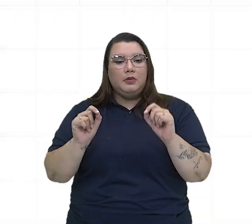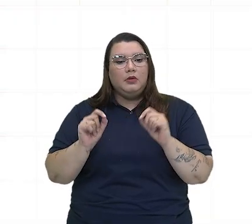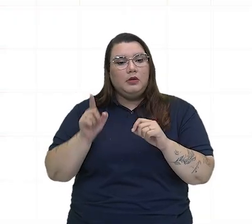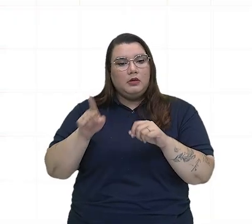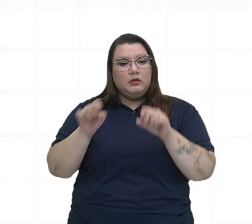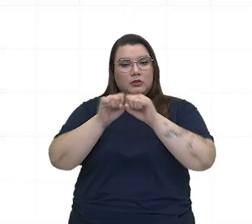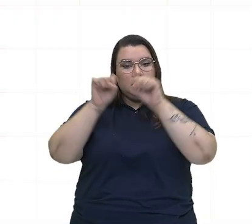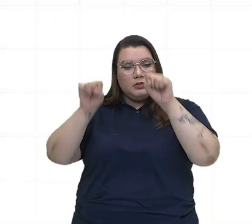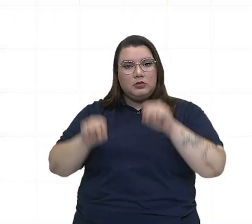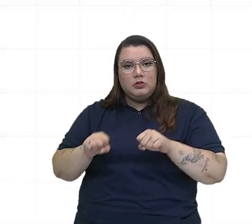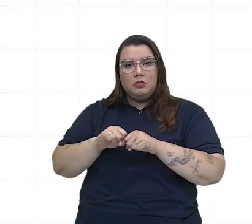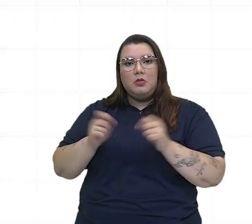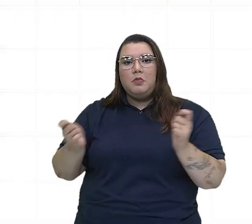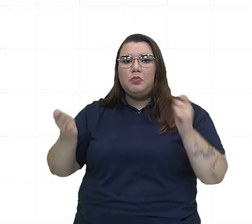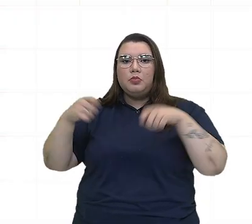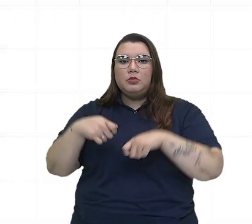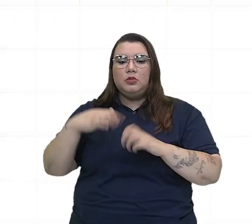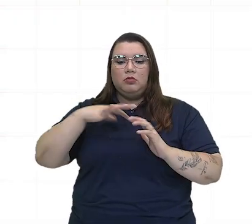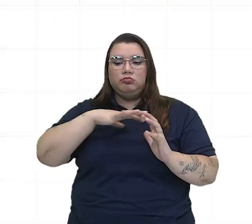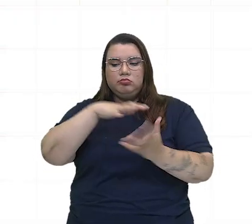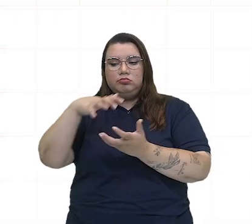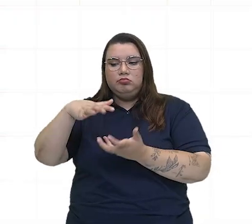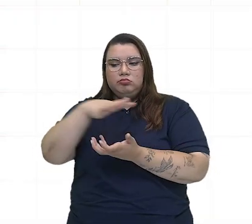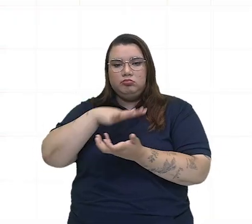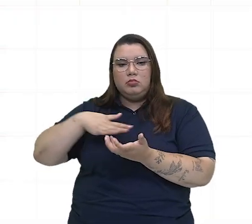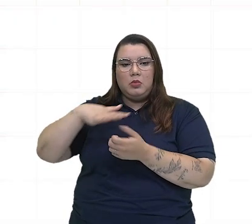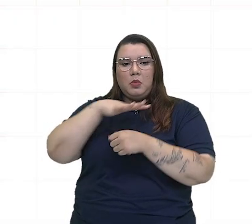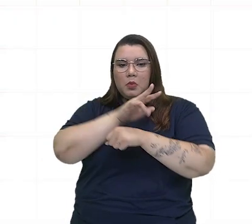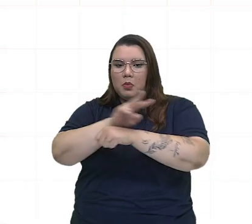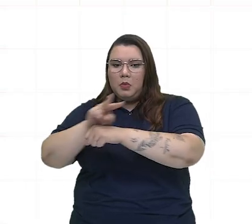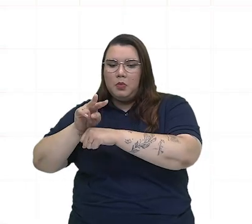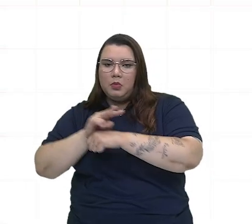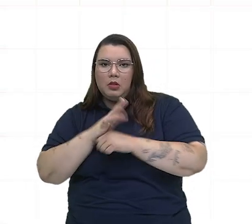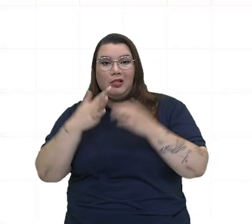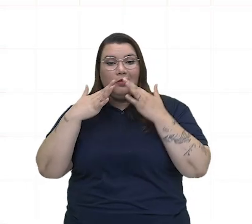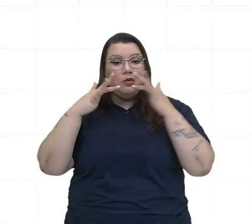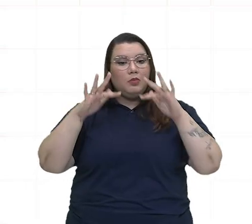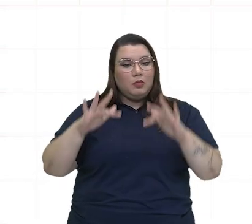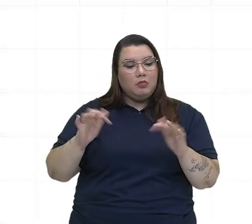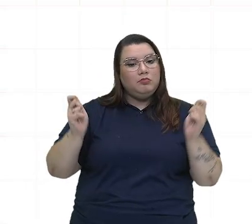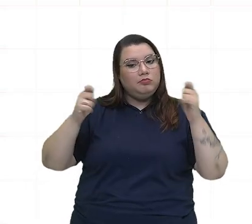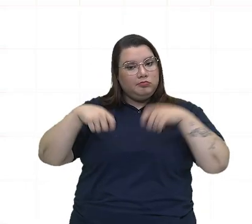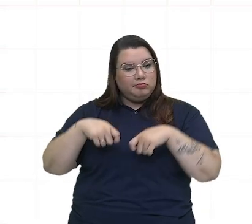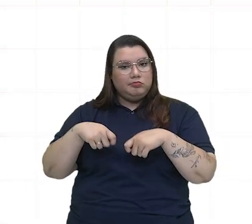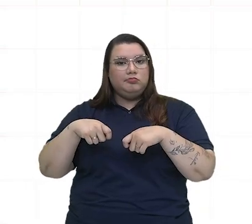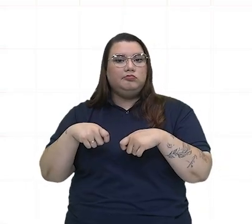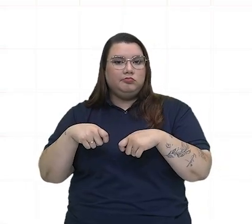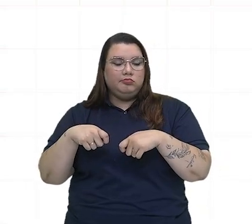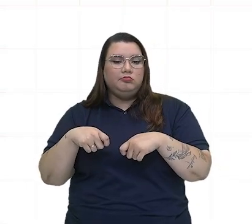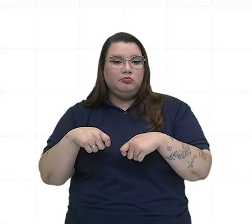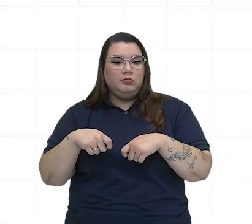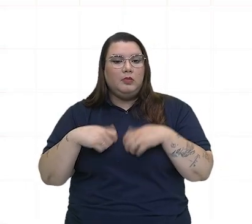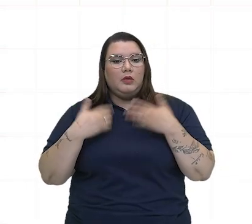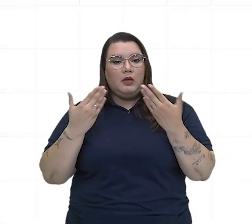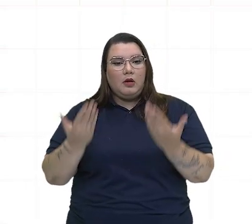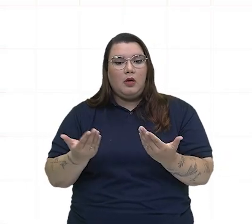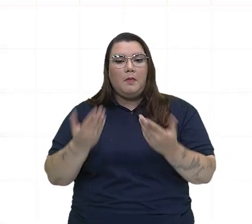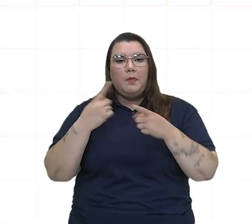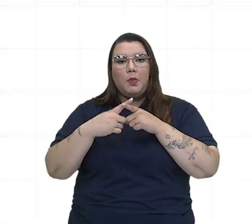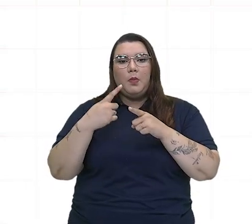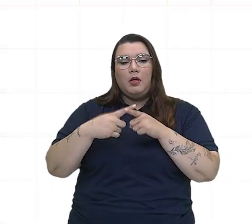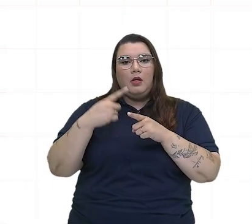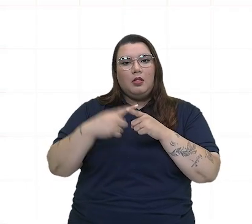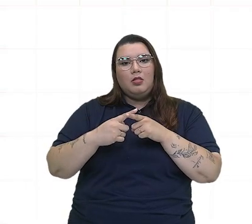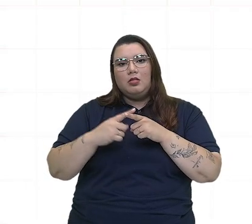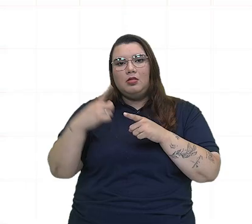nesse sistema, a capacidade de preservação de ecossistemas naturais ela é maior, porque